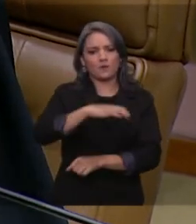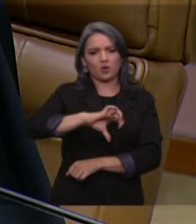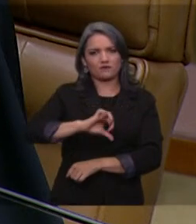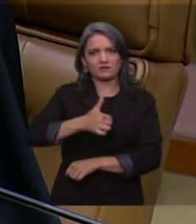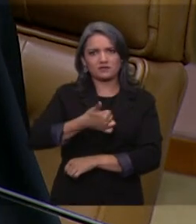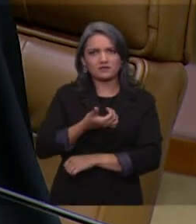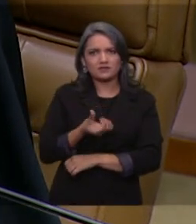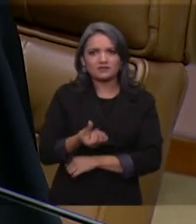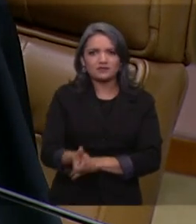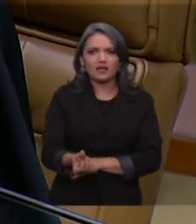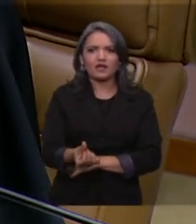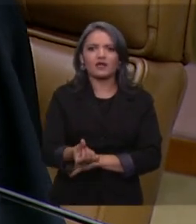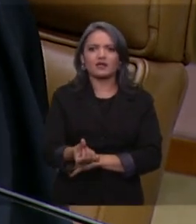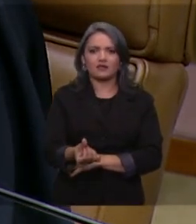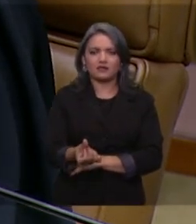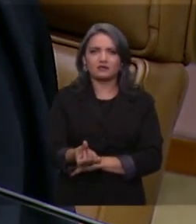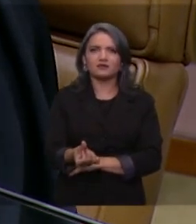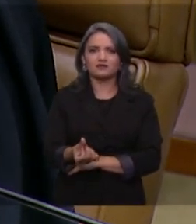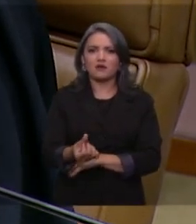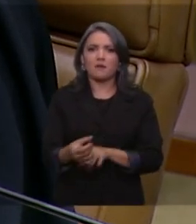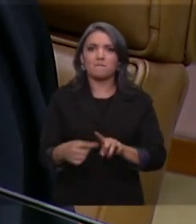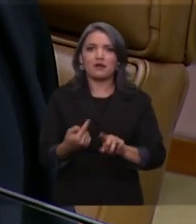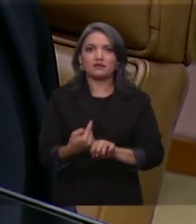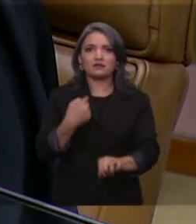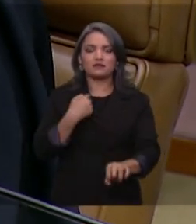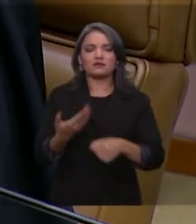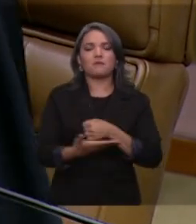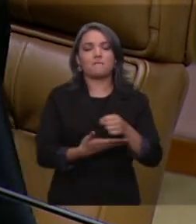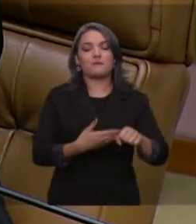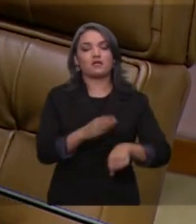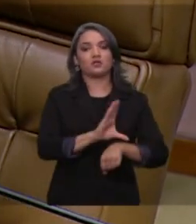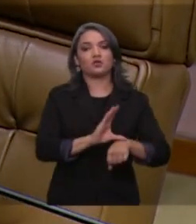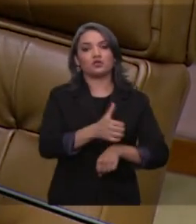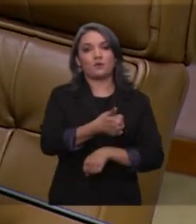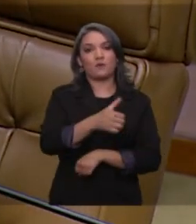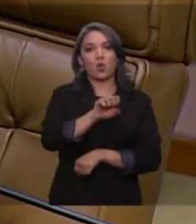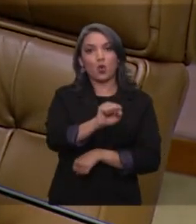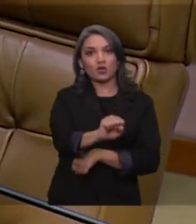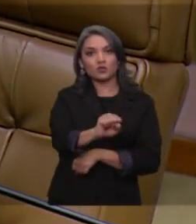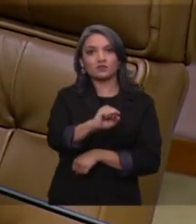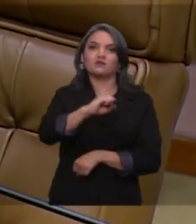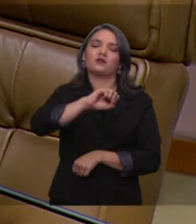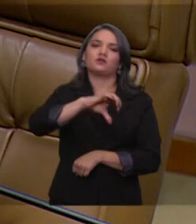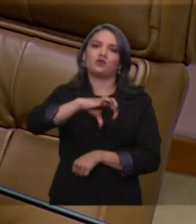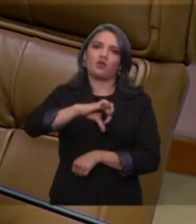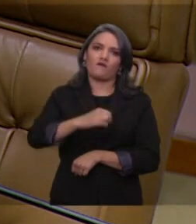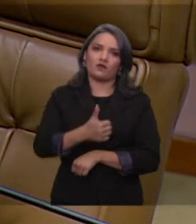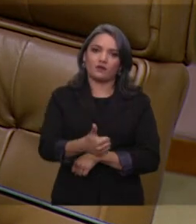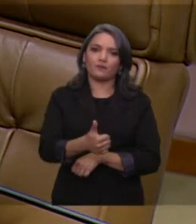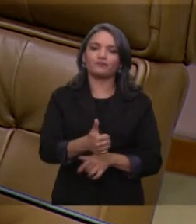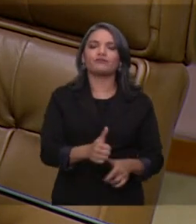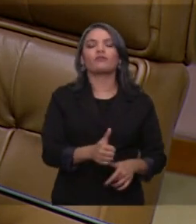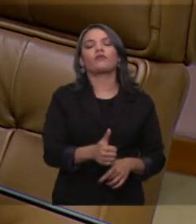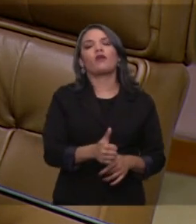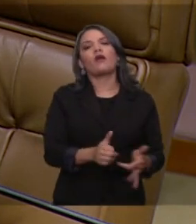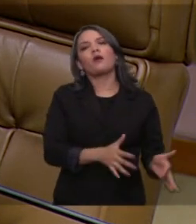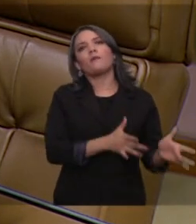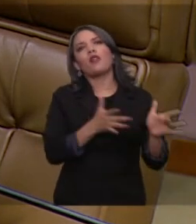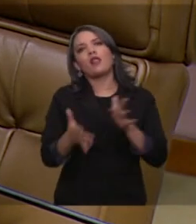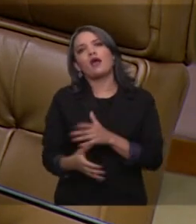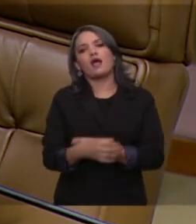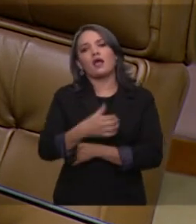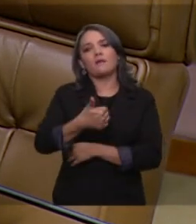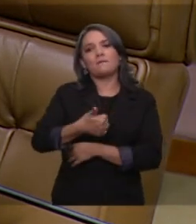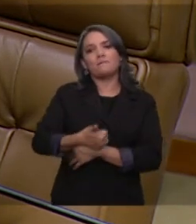partir da Constituição de 1891. Foi a partir, depois da Constituição de